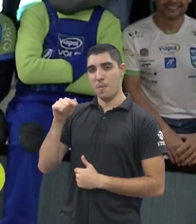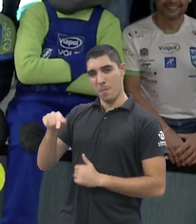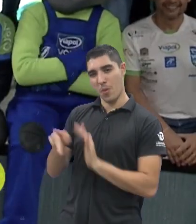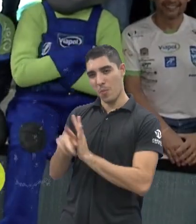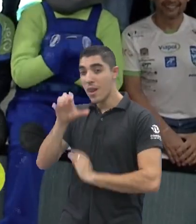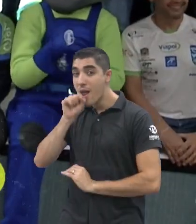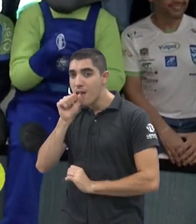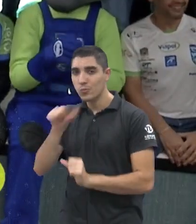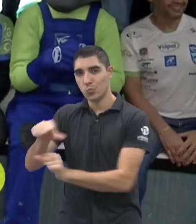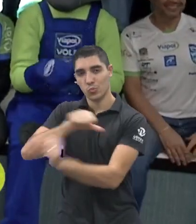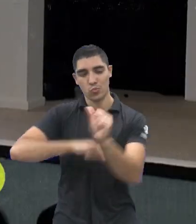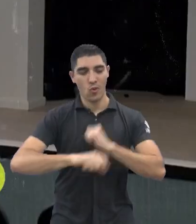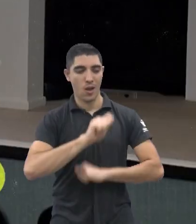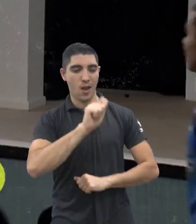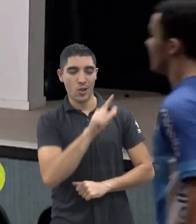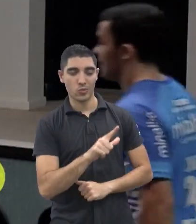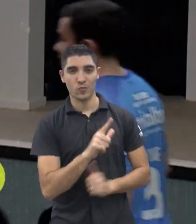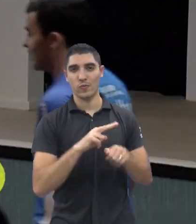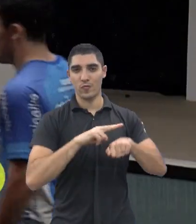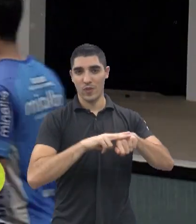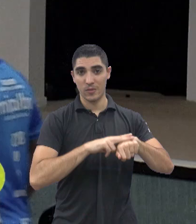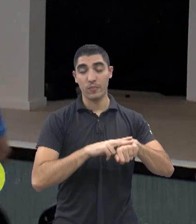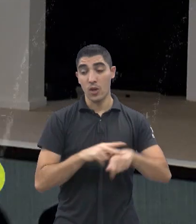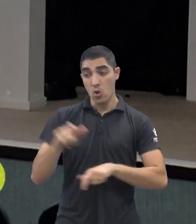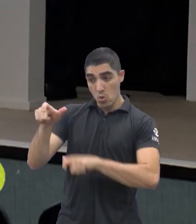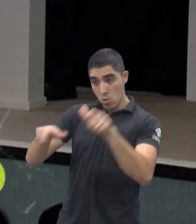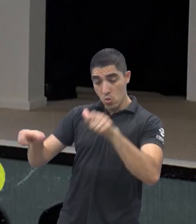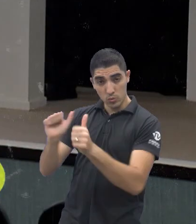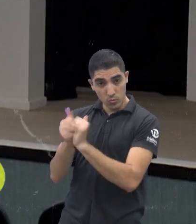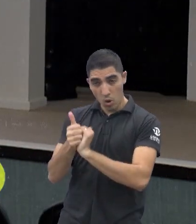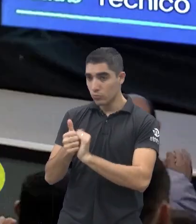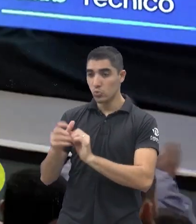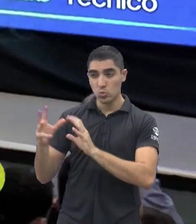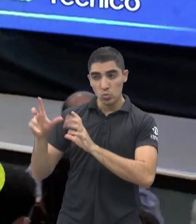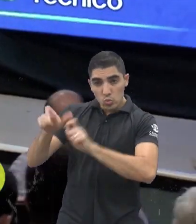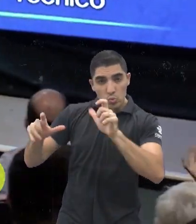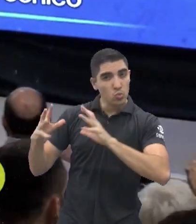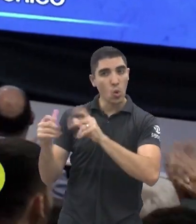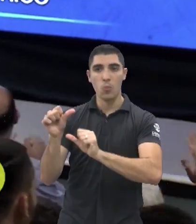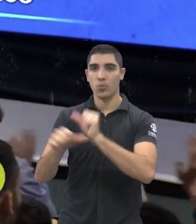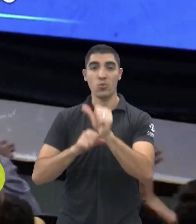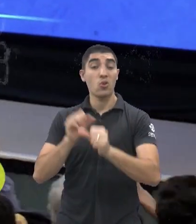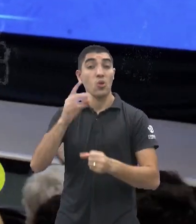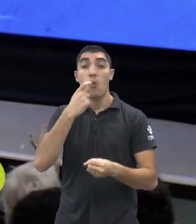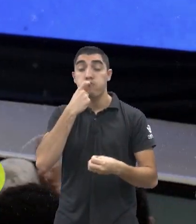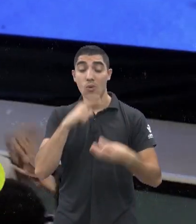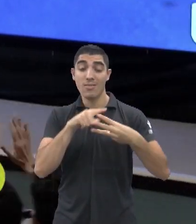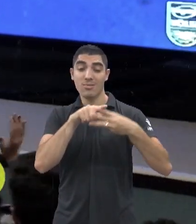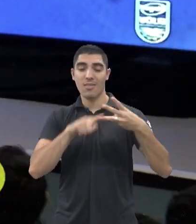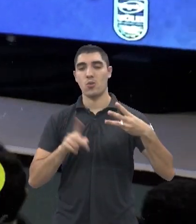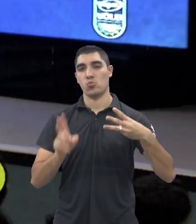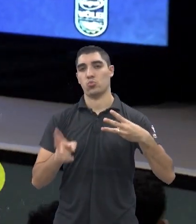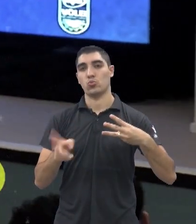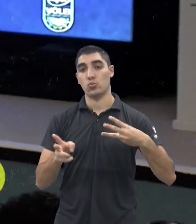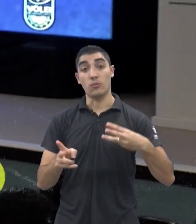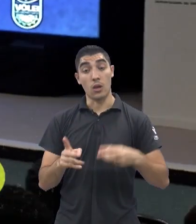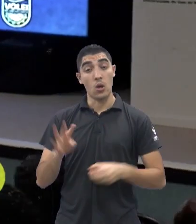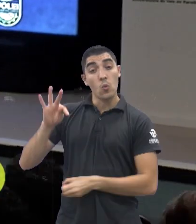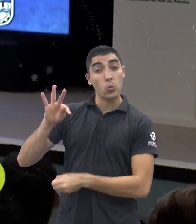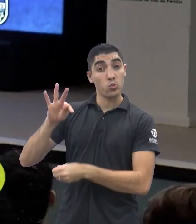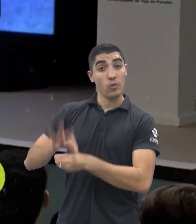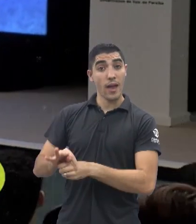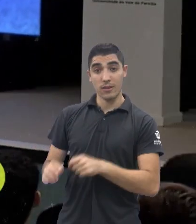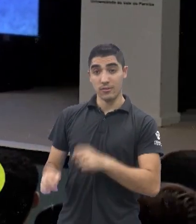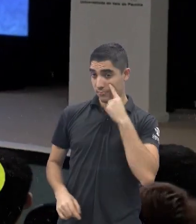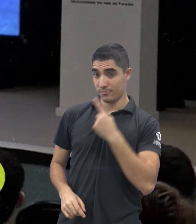elenco foi todo reformulado e apenas 3 atletas permaneceram. Para o comando do time, o escolhido foi um velho